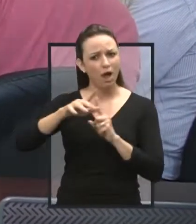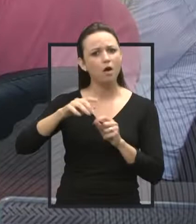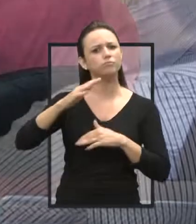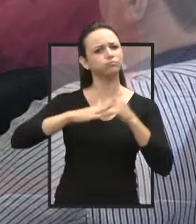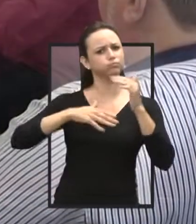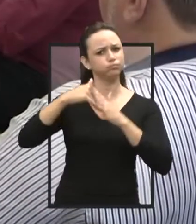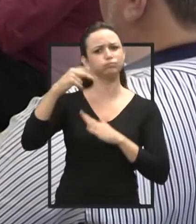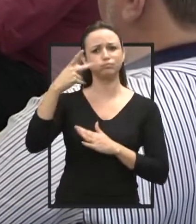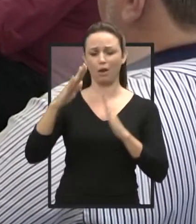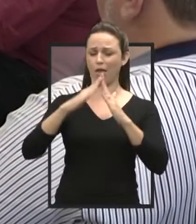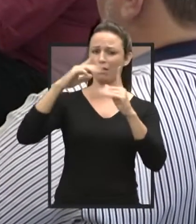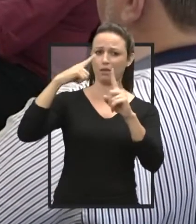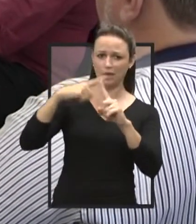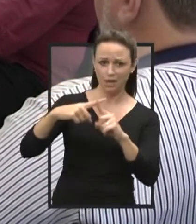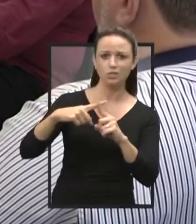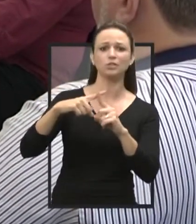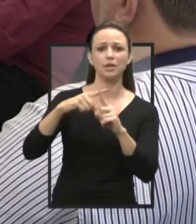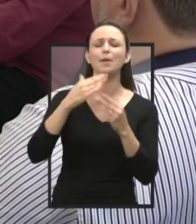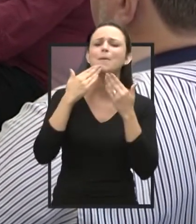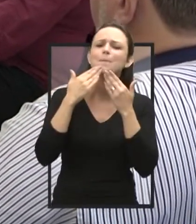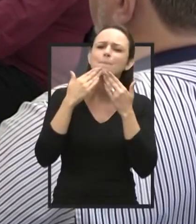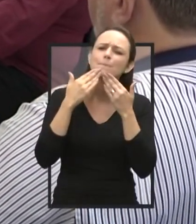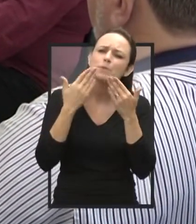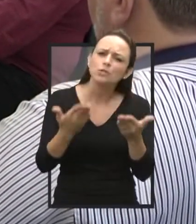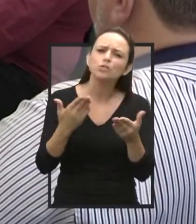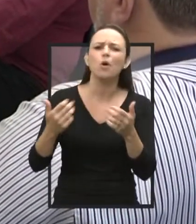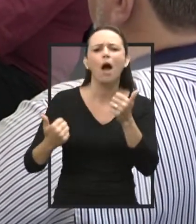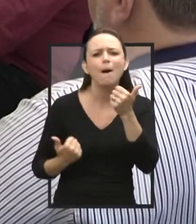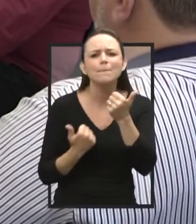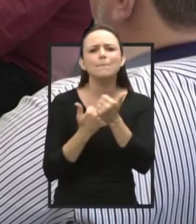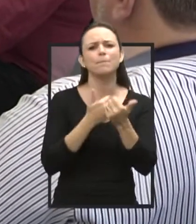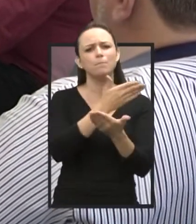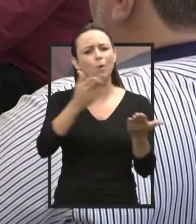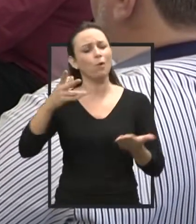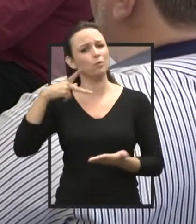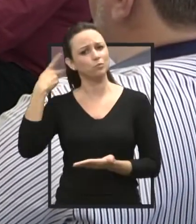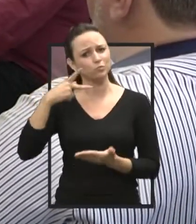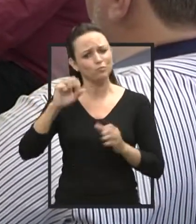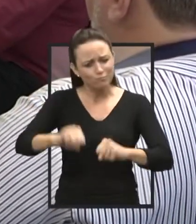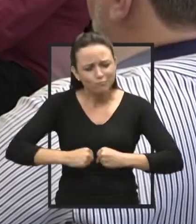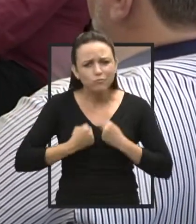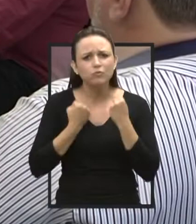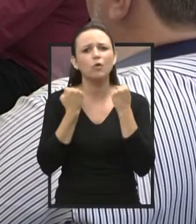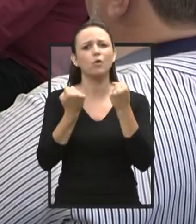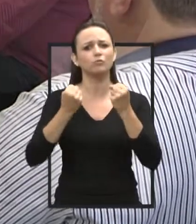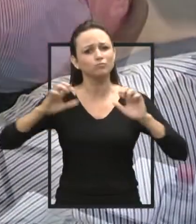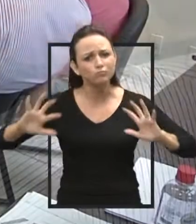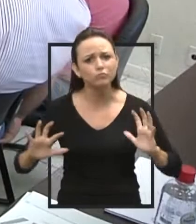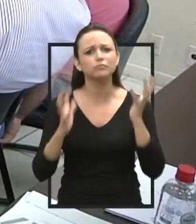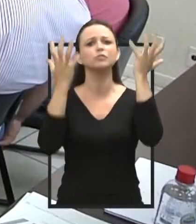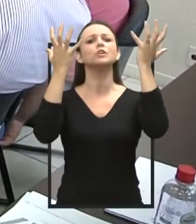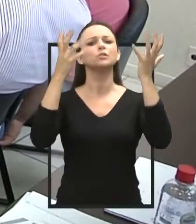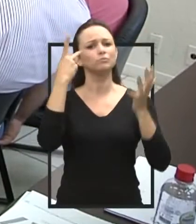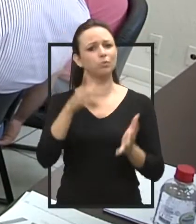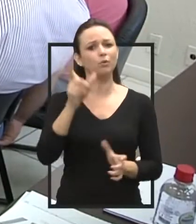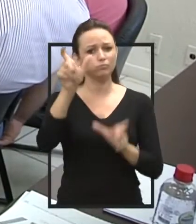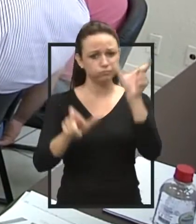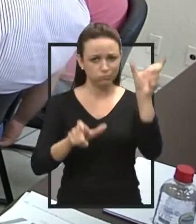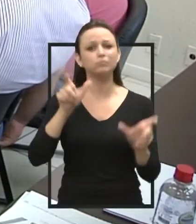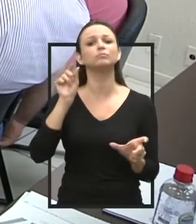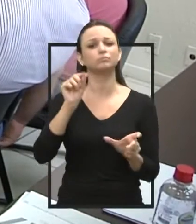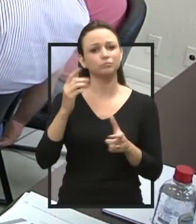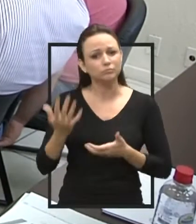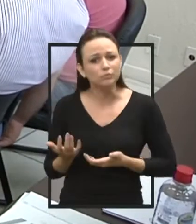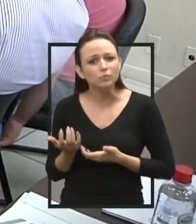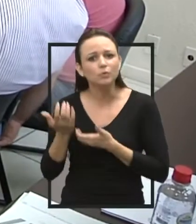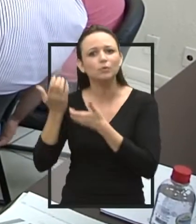pelas igrejas e pediram o apoio dos parlamentares municipais no fortalecimento do evento cívico em homenagem ao